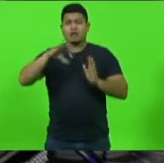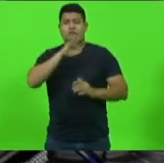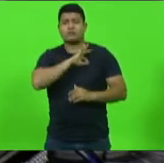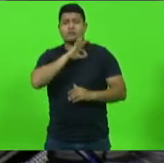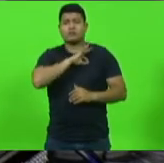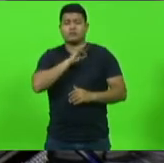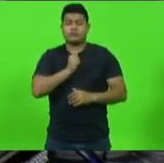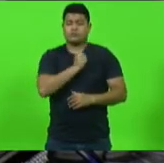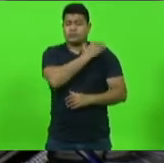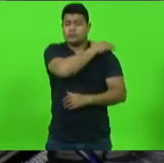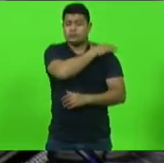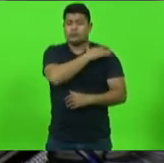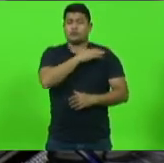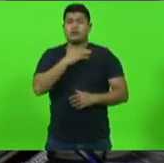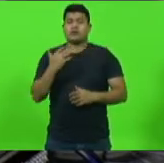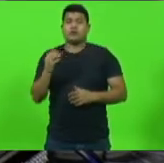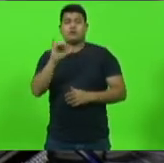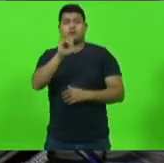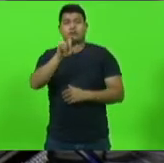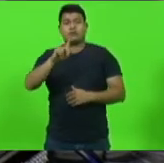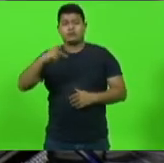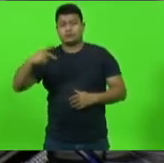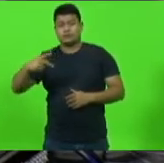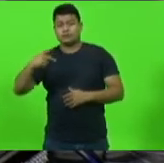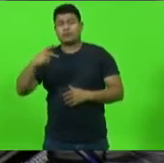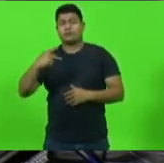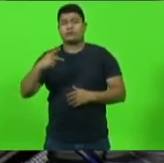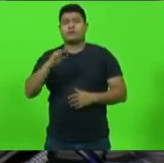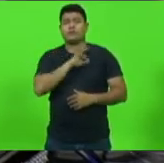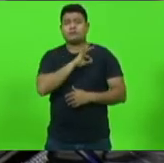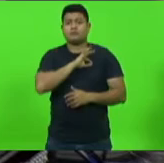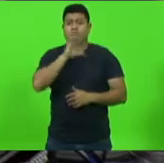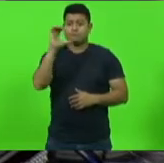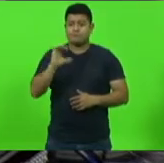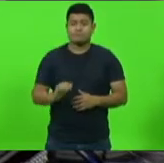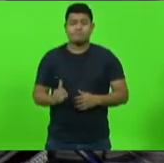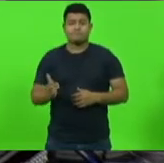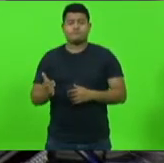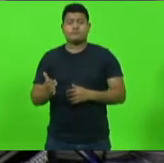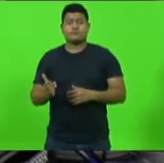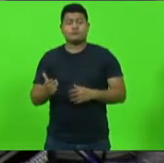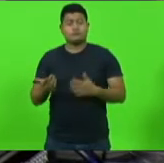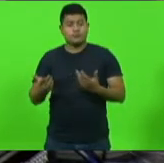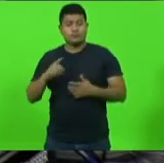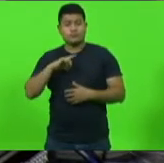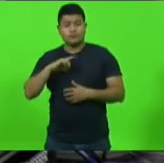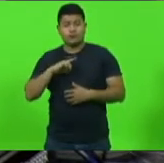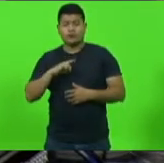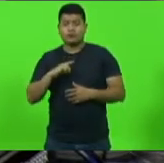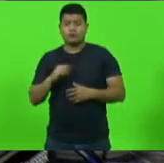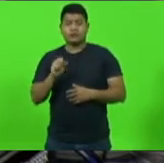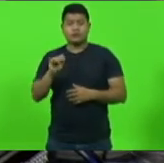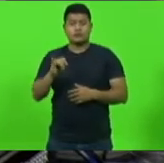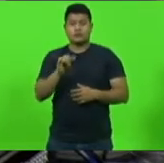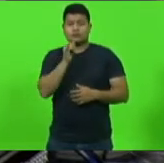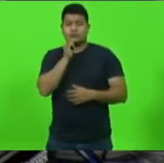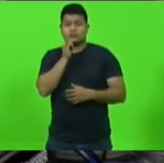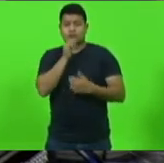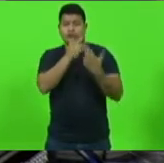IGP. Então, existe, dependendo da responsabilidade, uma remuneração